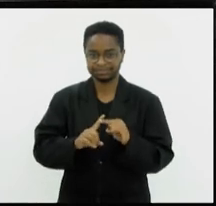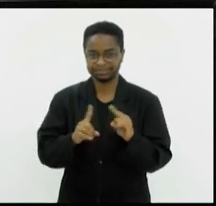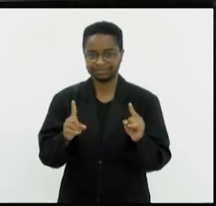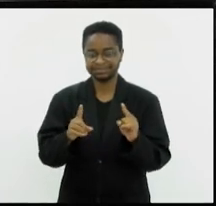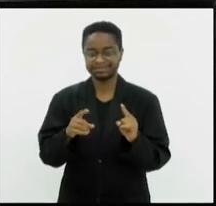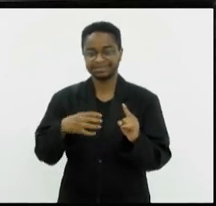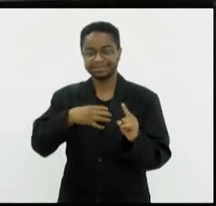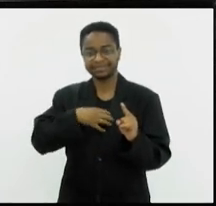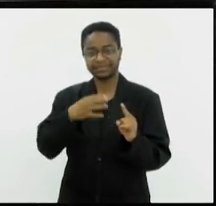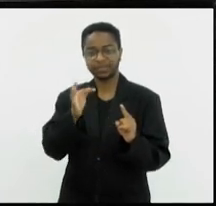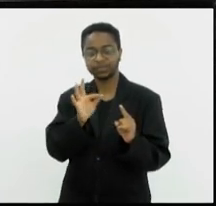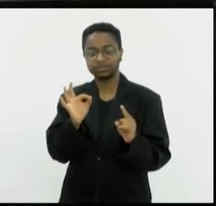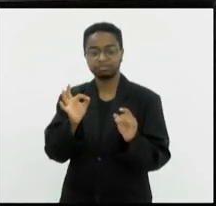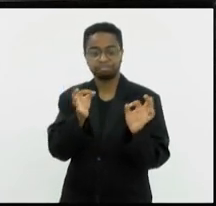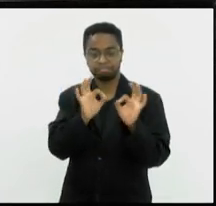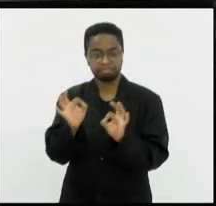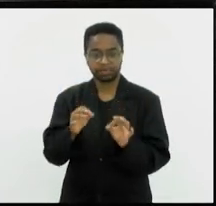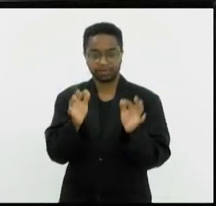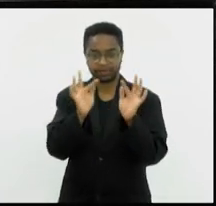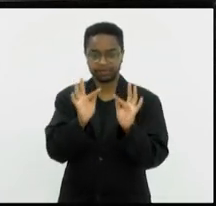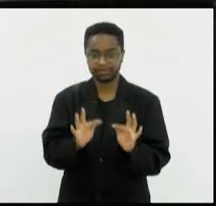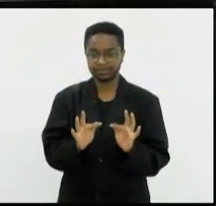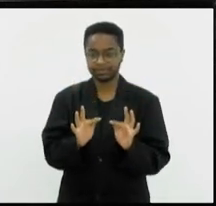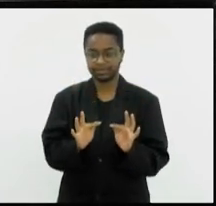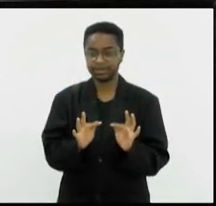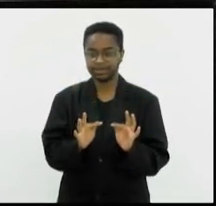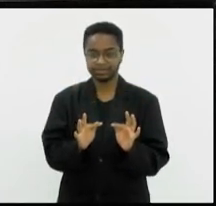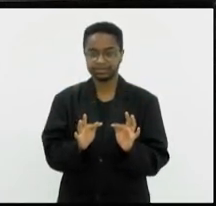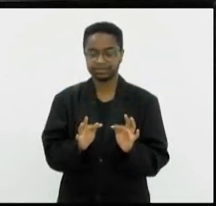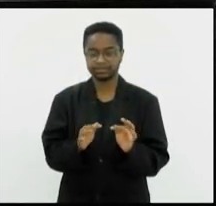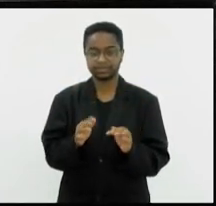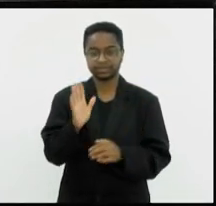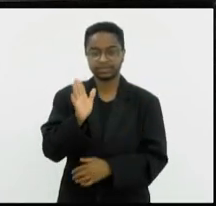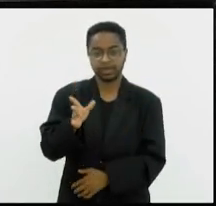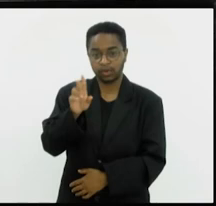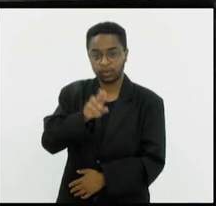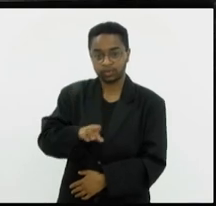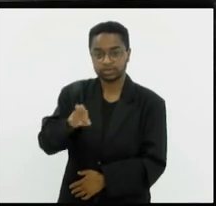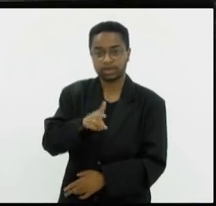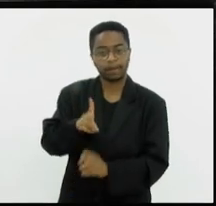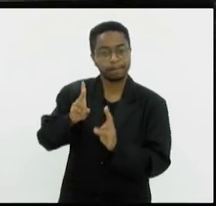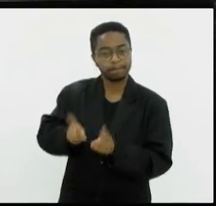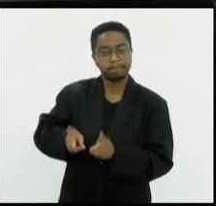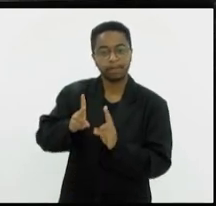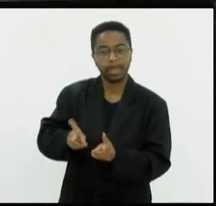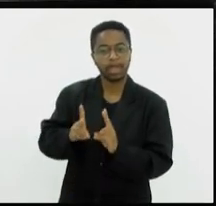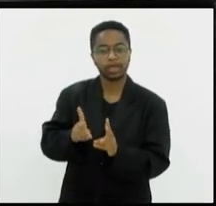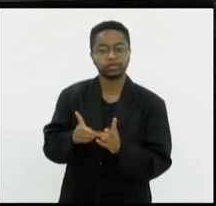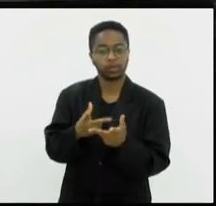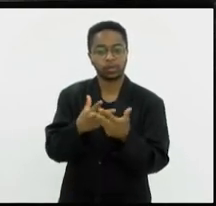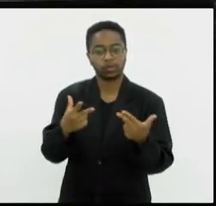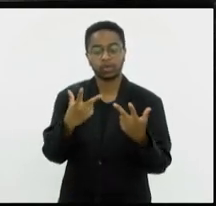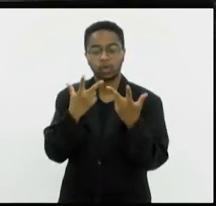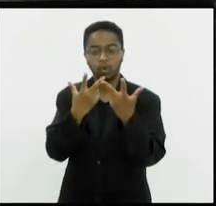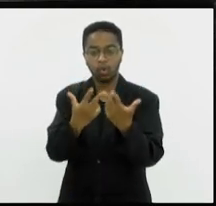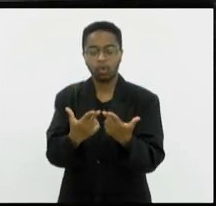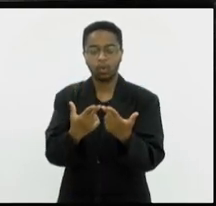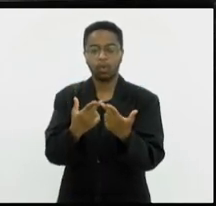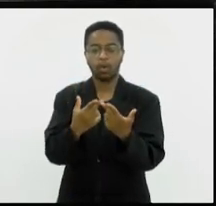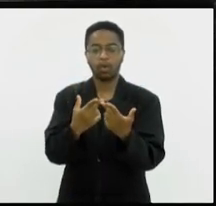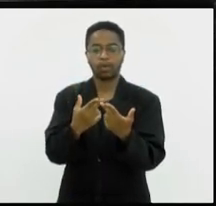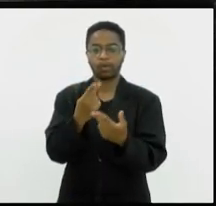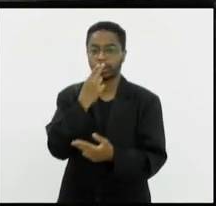ter dito que Israel utilizava as mesmas práticas de Hitler e consequentemente do